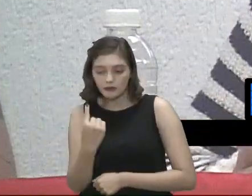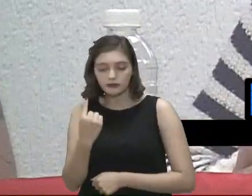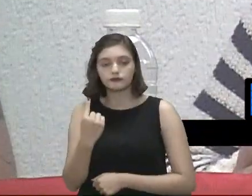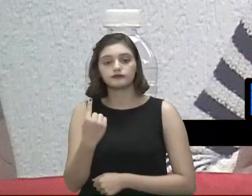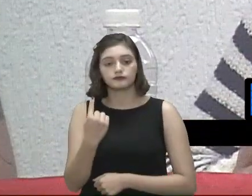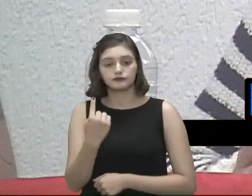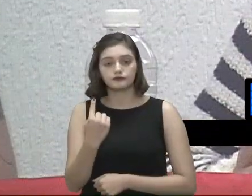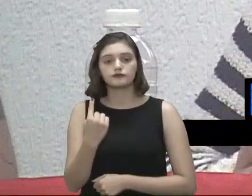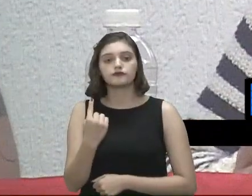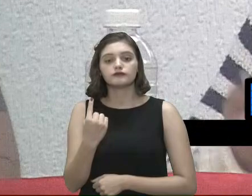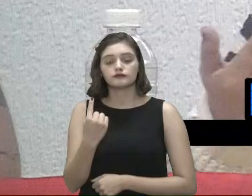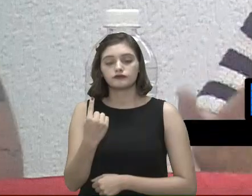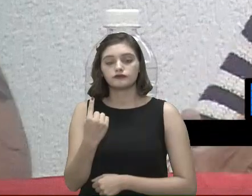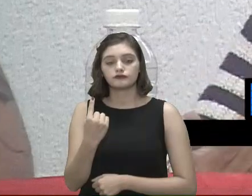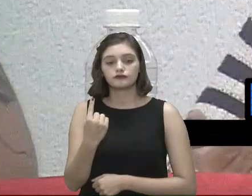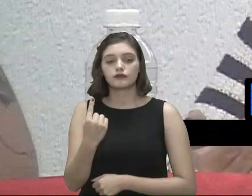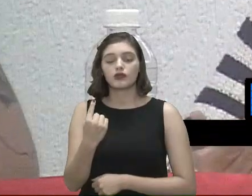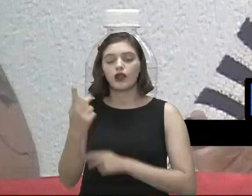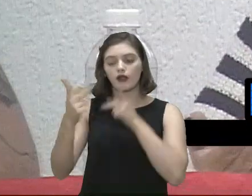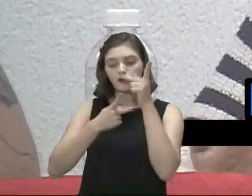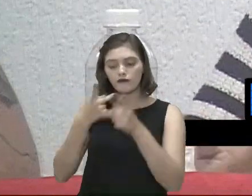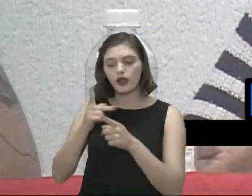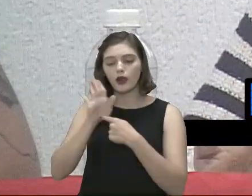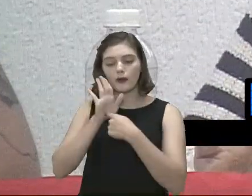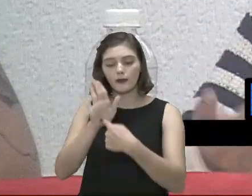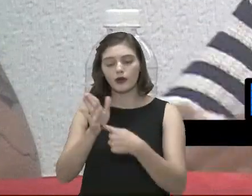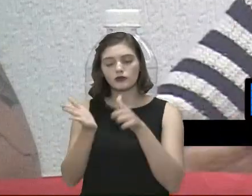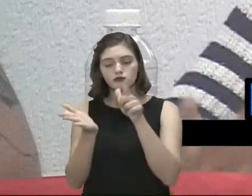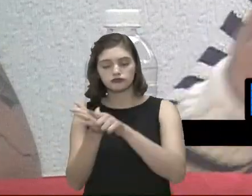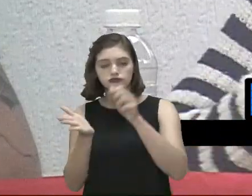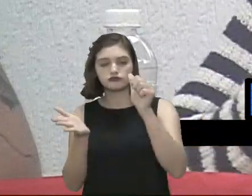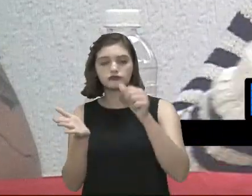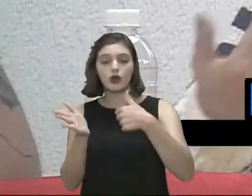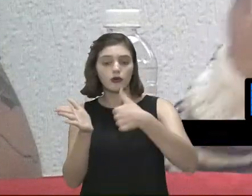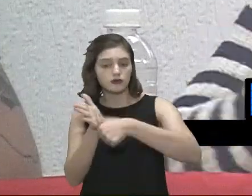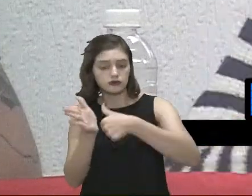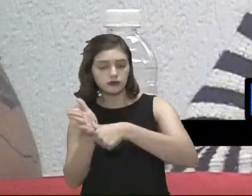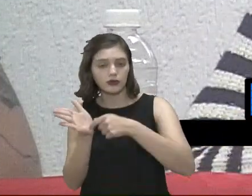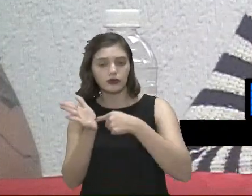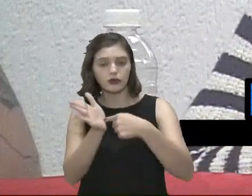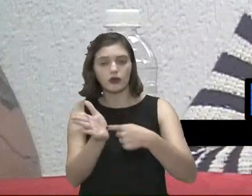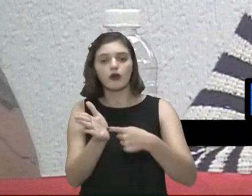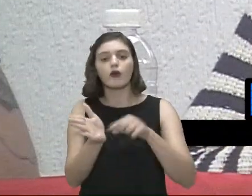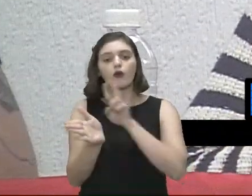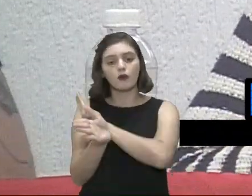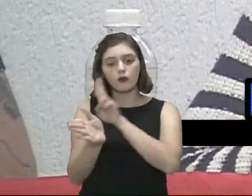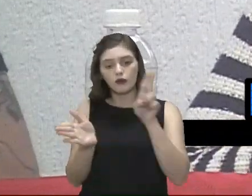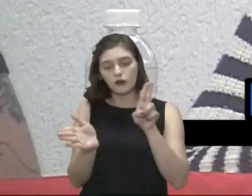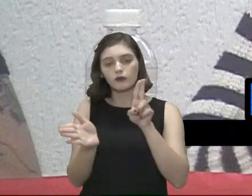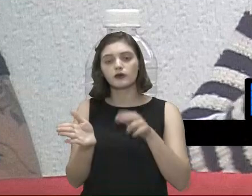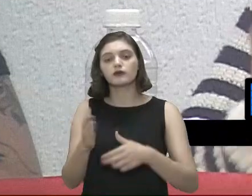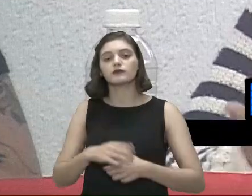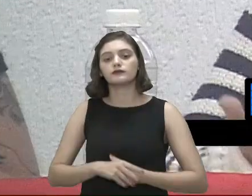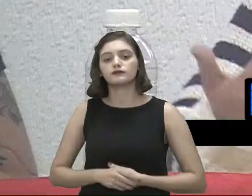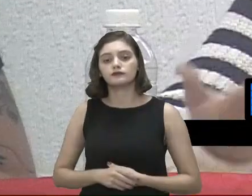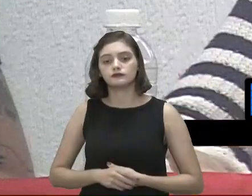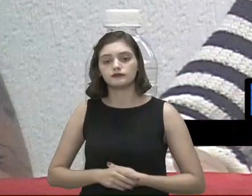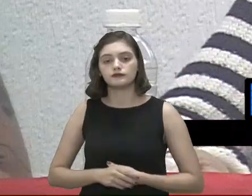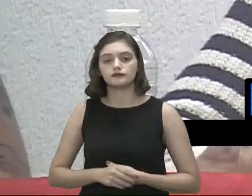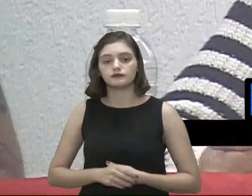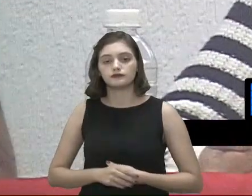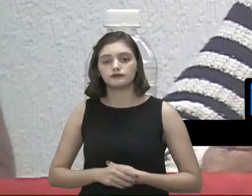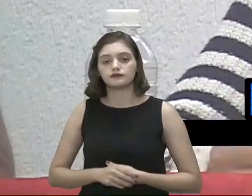aos nossos serviços e ele se identifica pelo seu nome, no qual ele se identifica, né, ele